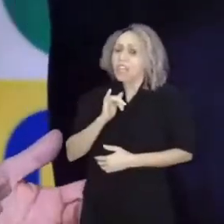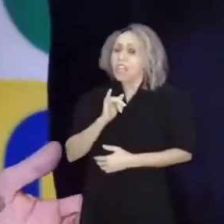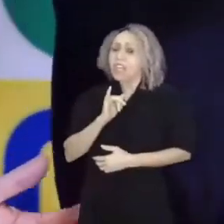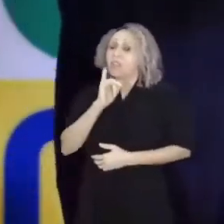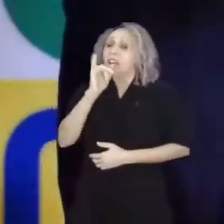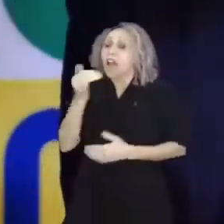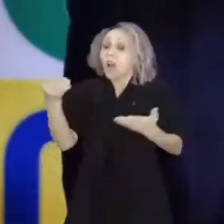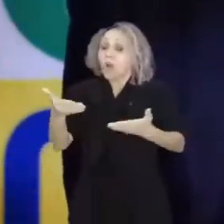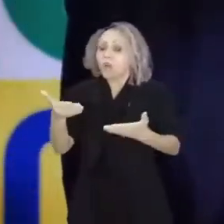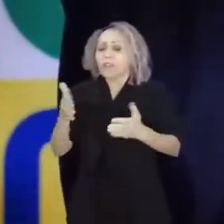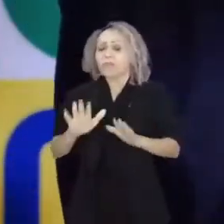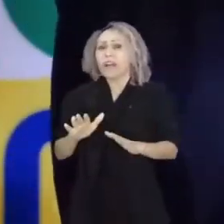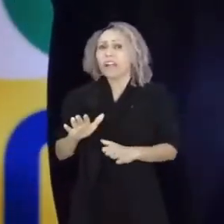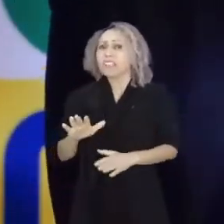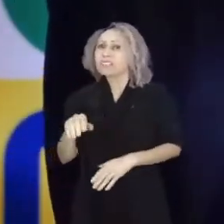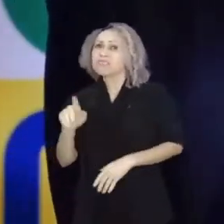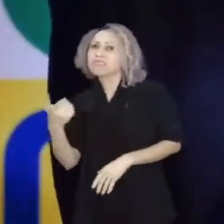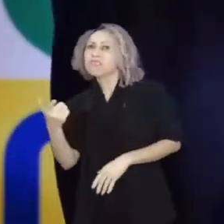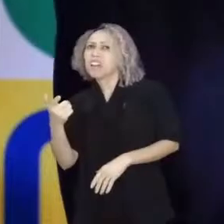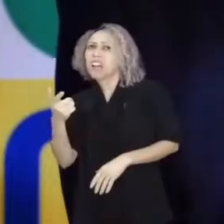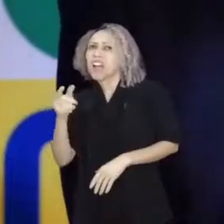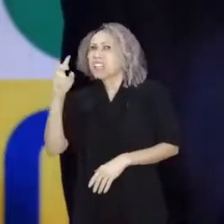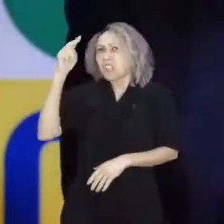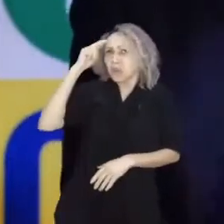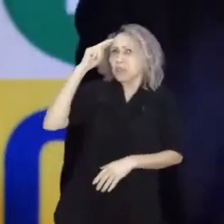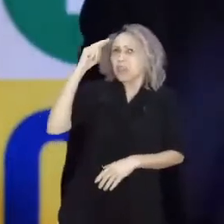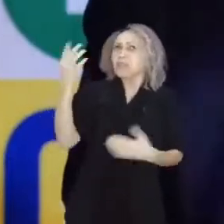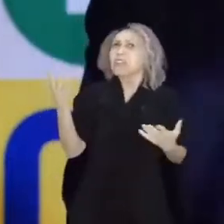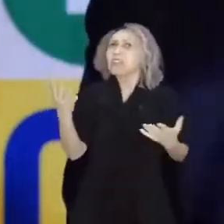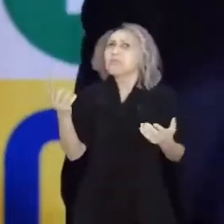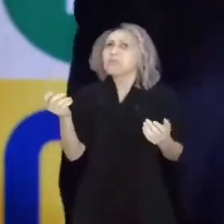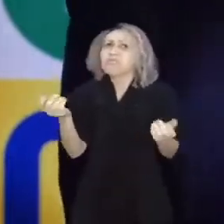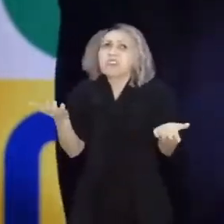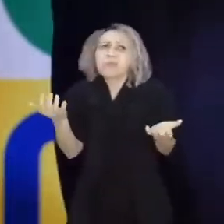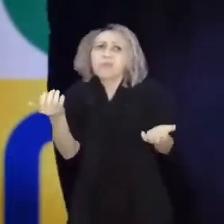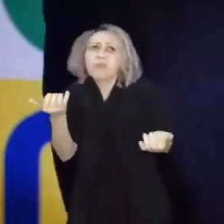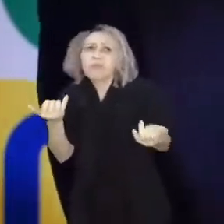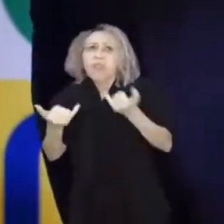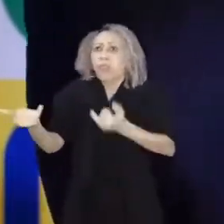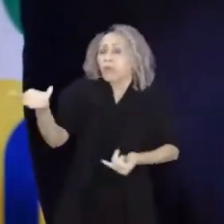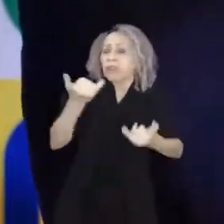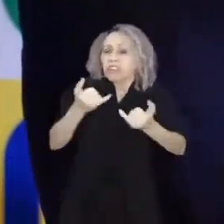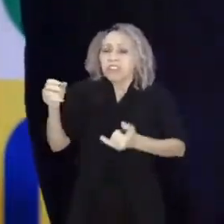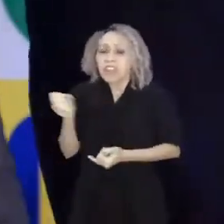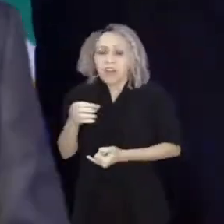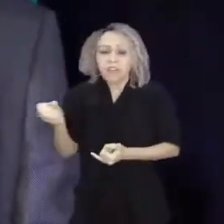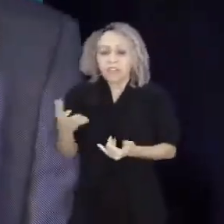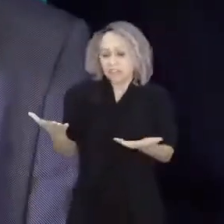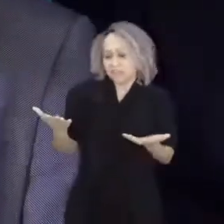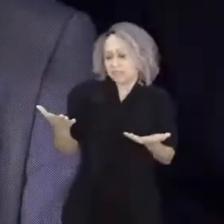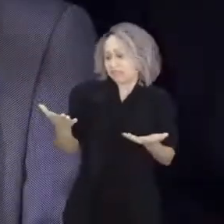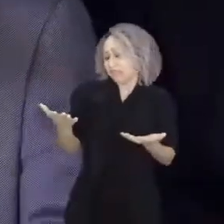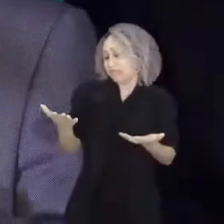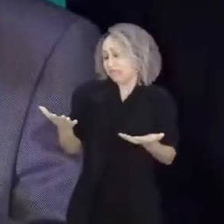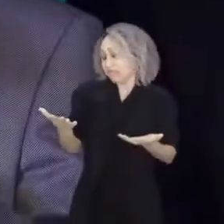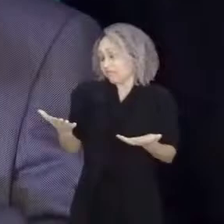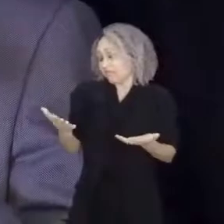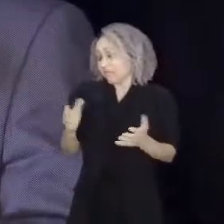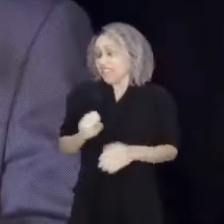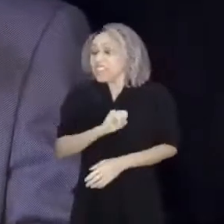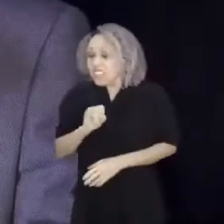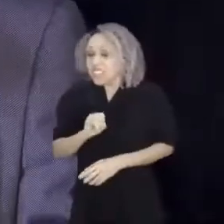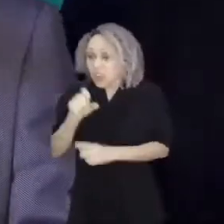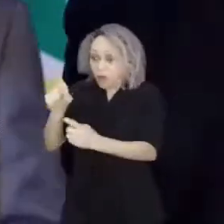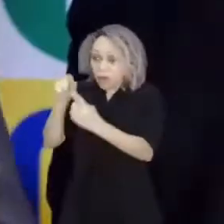amanhã já será notícia velha. E vocês precisam de notícia nova todo dia, porque senão vocês ficam dizendo, ah, porque